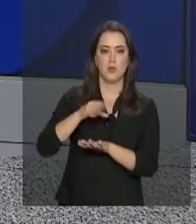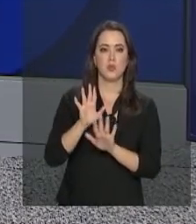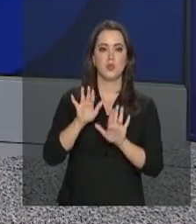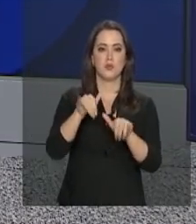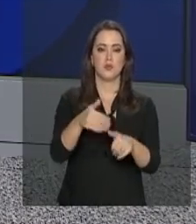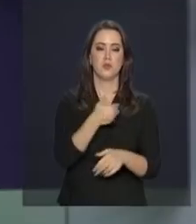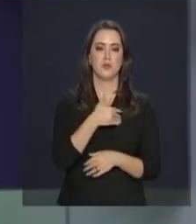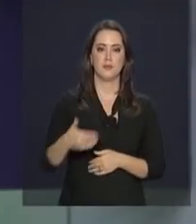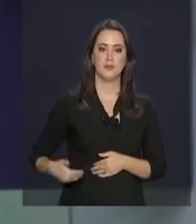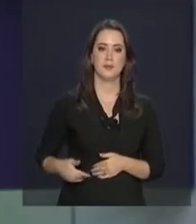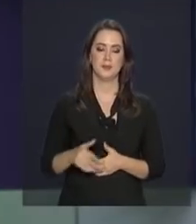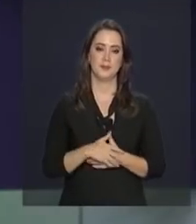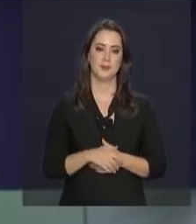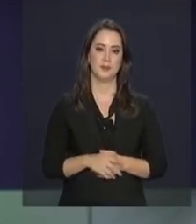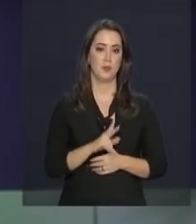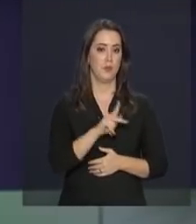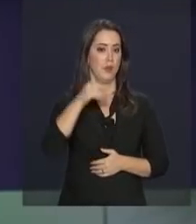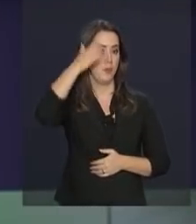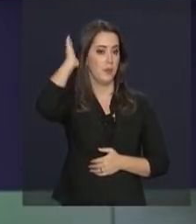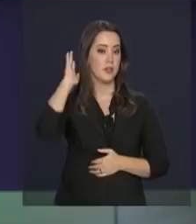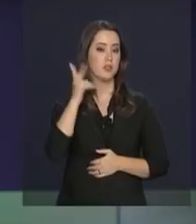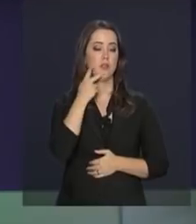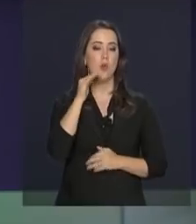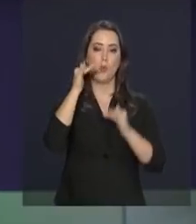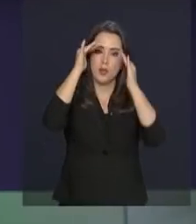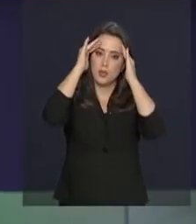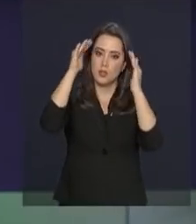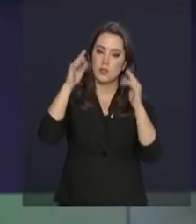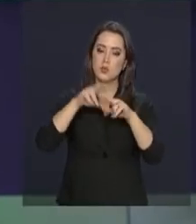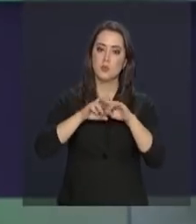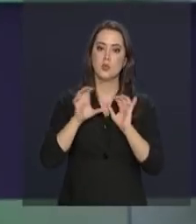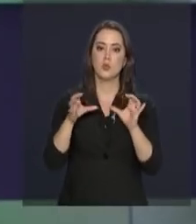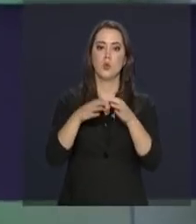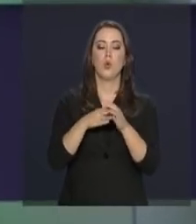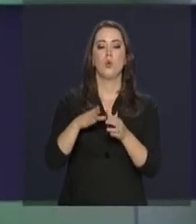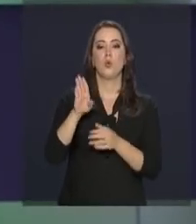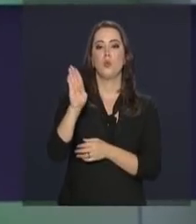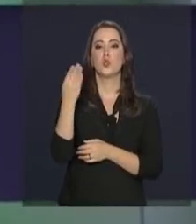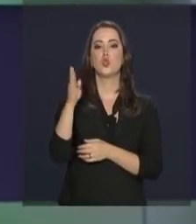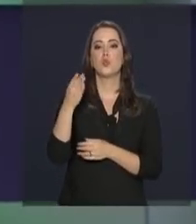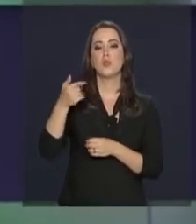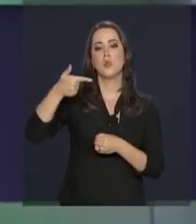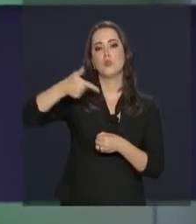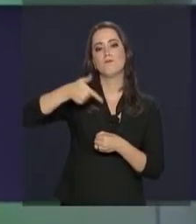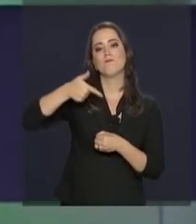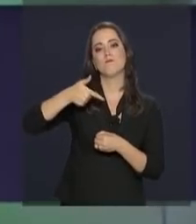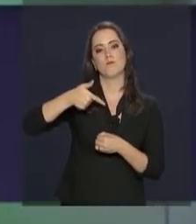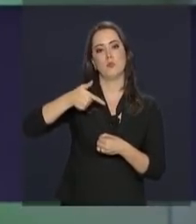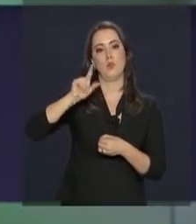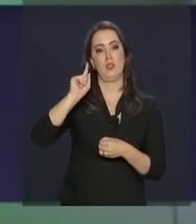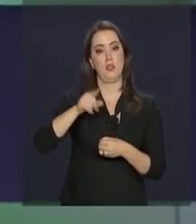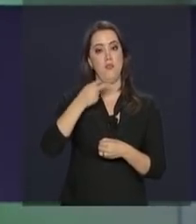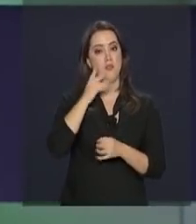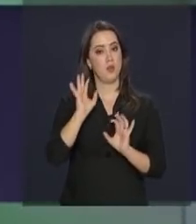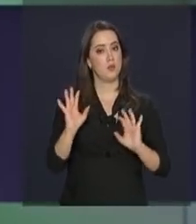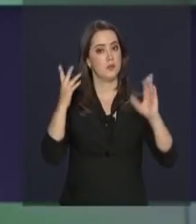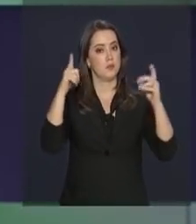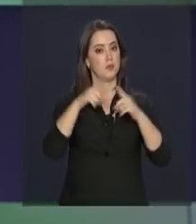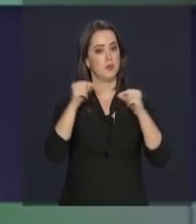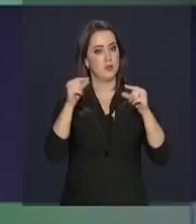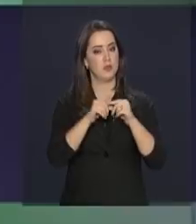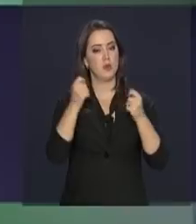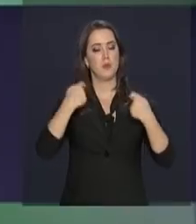mandato o presidente michel temer foi homenageado pelo setor de biodiesel na cerimônia em brasília disse que o brasileiro